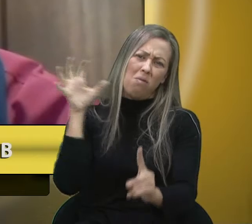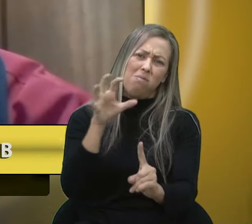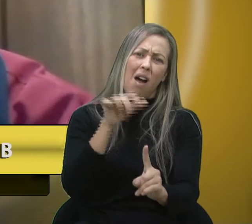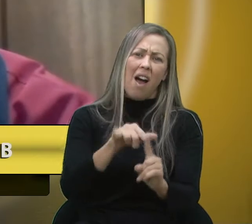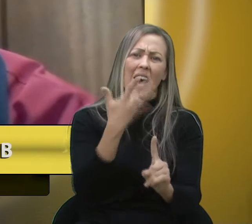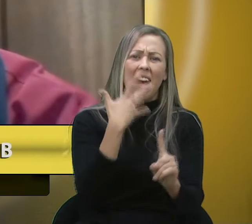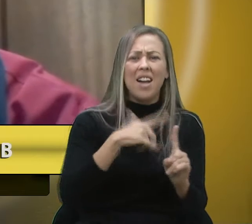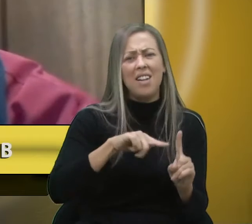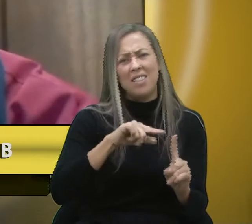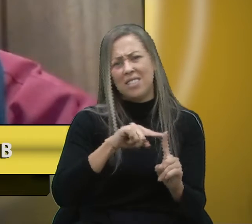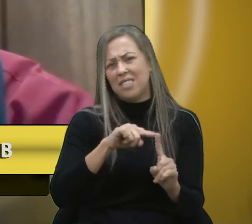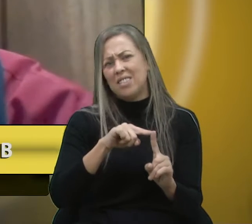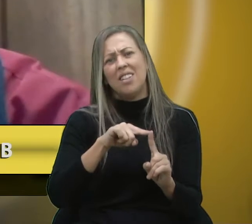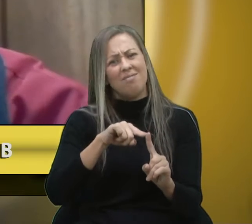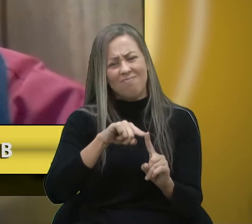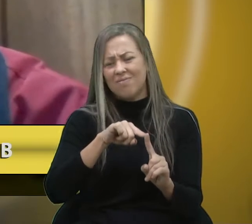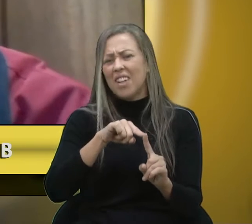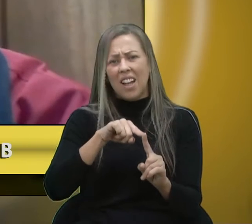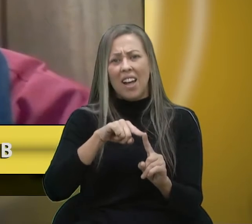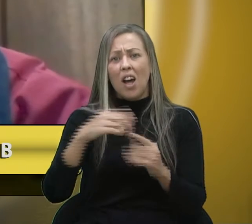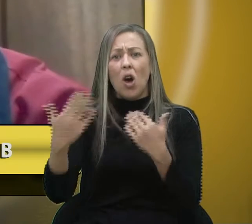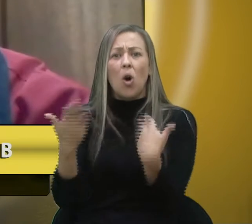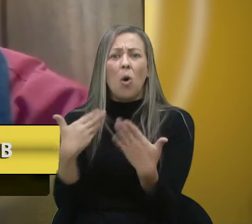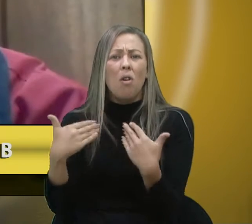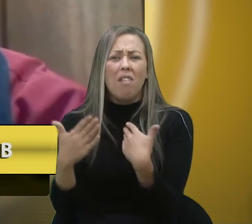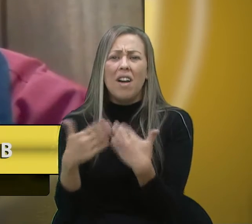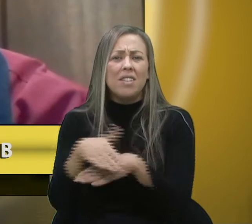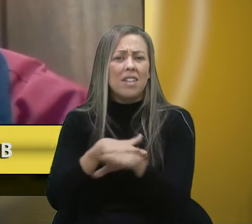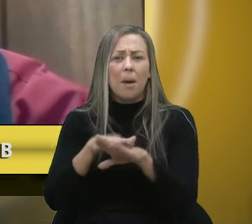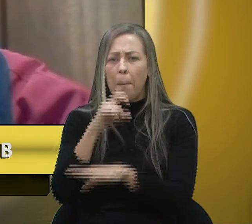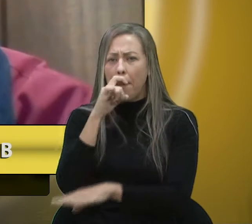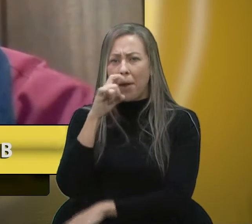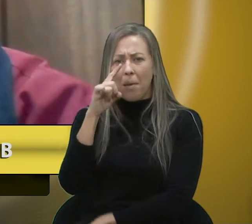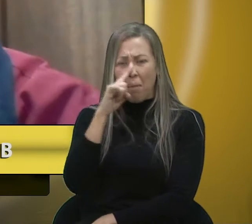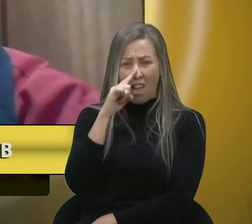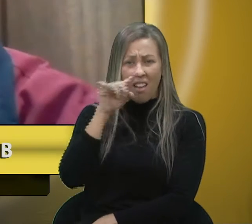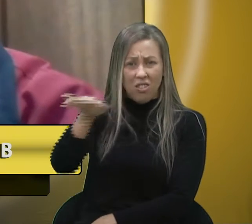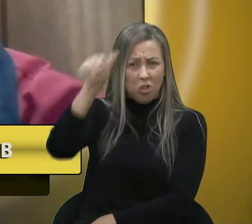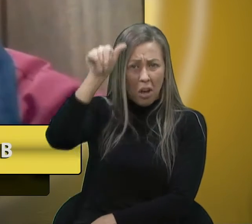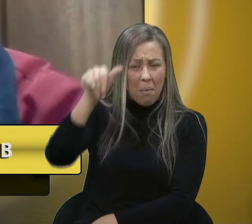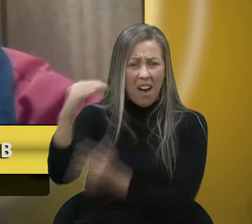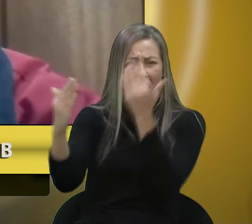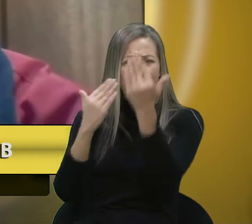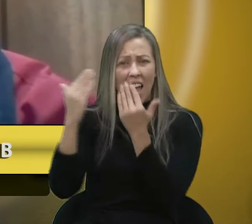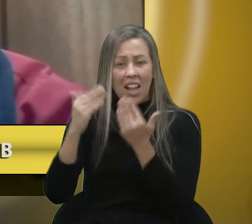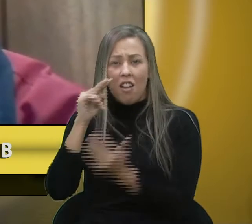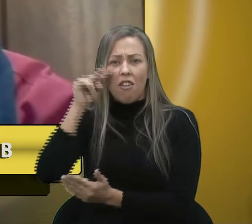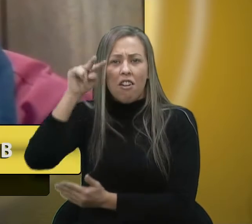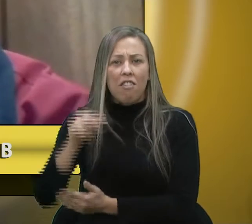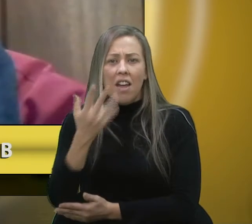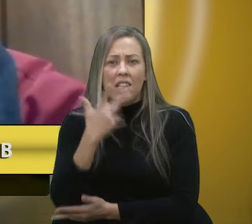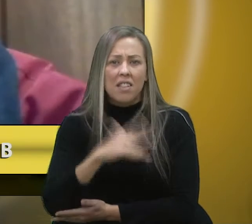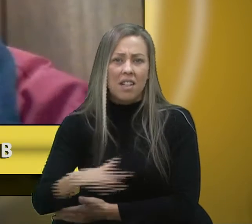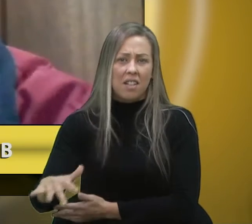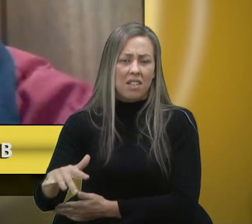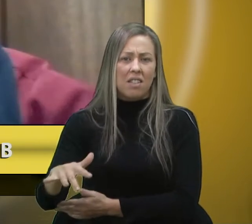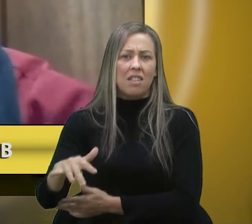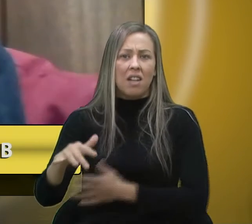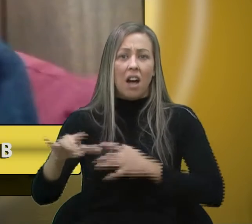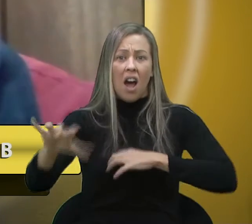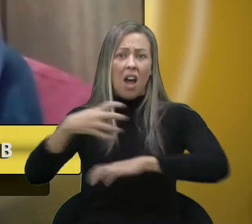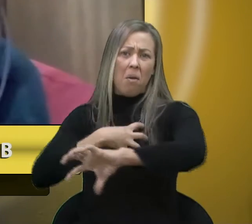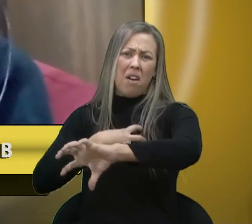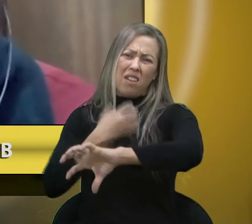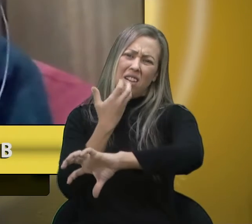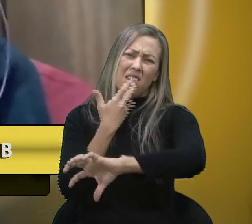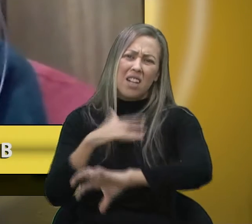acontecendo. É um absurdo. Conversem com pais, analisem as crianças, se coloquem no lugar de uma